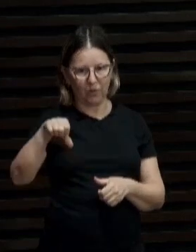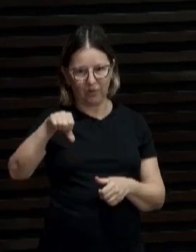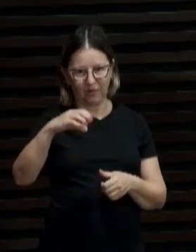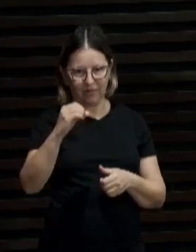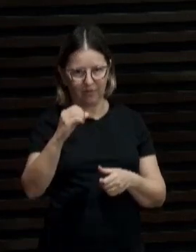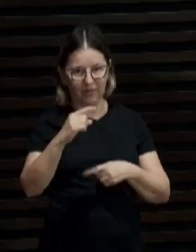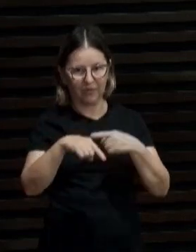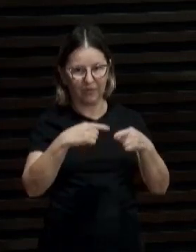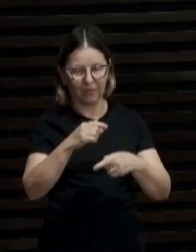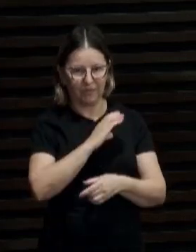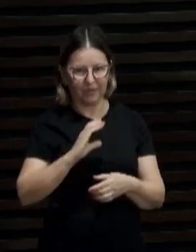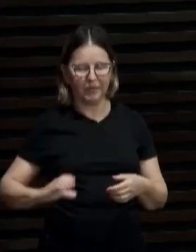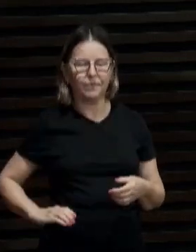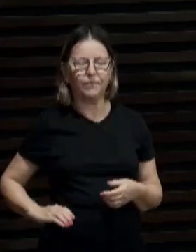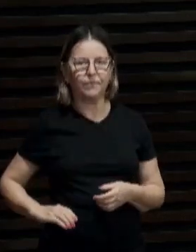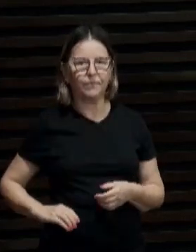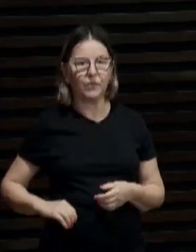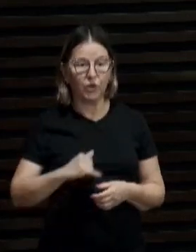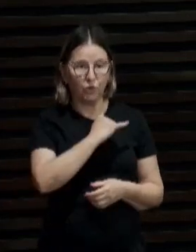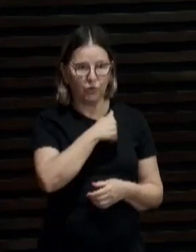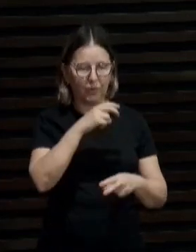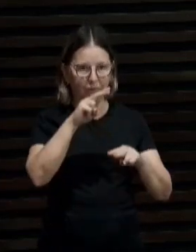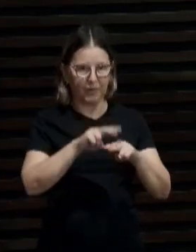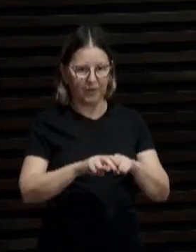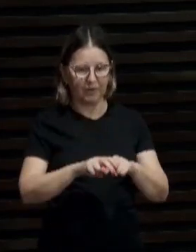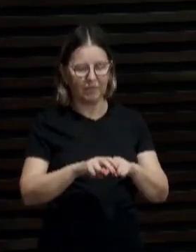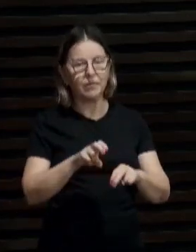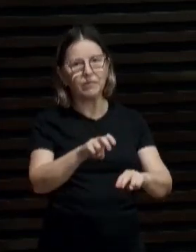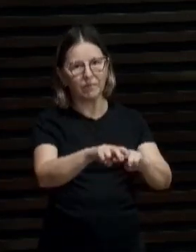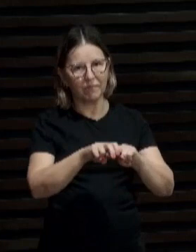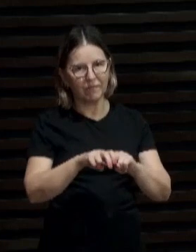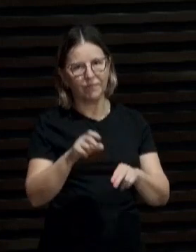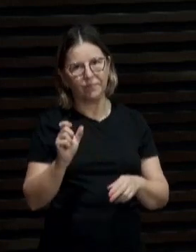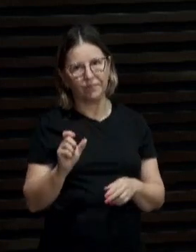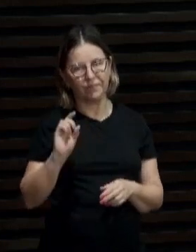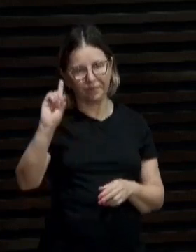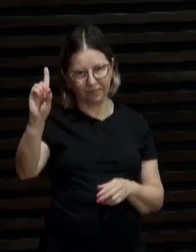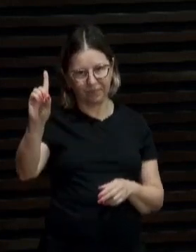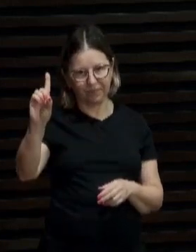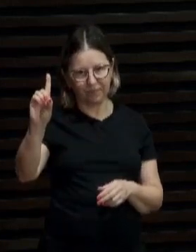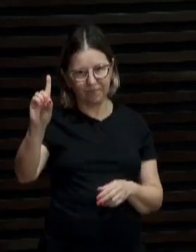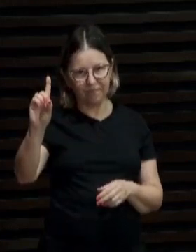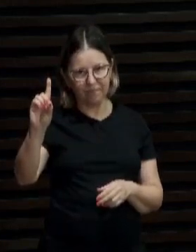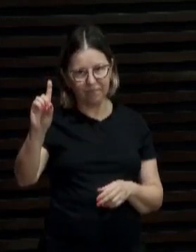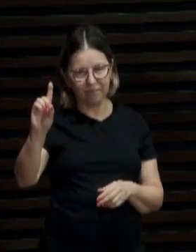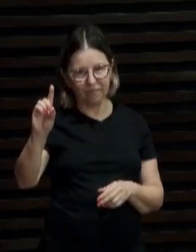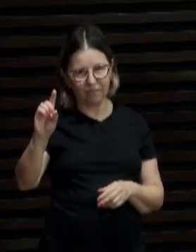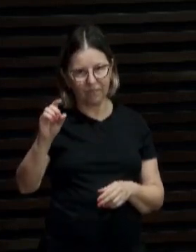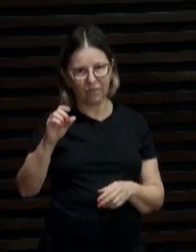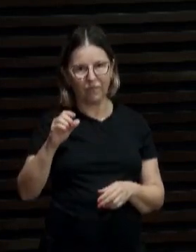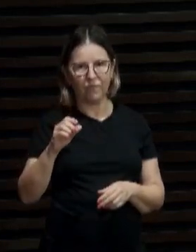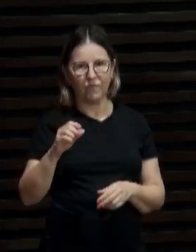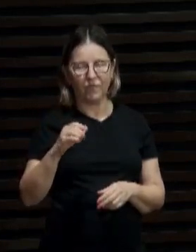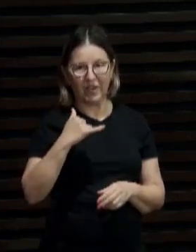apóstolo João, ele havia sido preso por causa da palavra de Deus e enviado à ilha penal de Patmos,